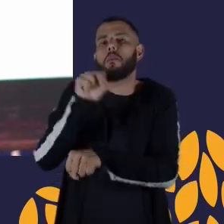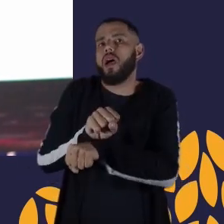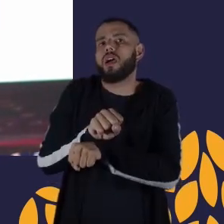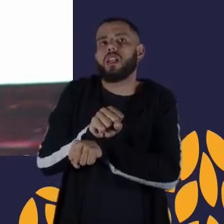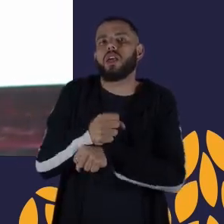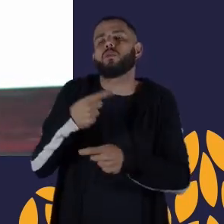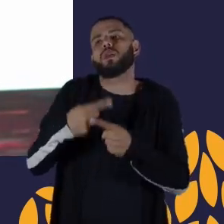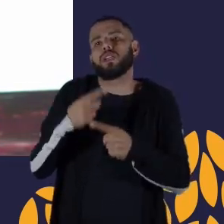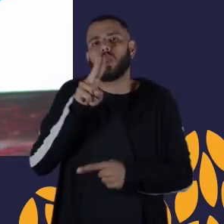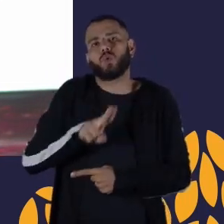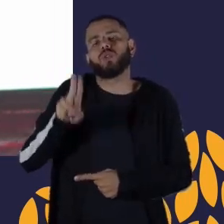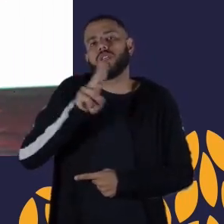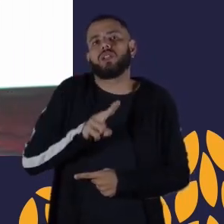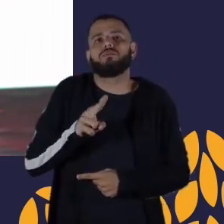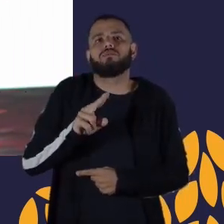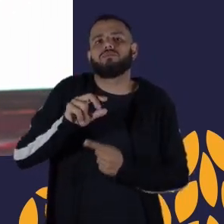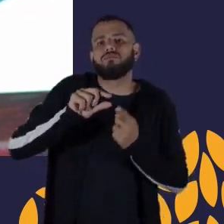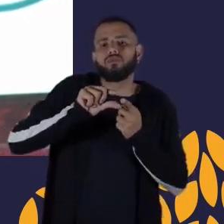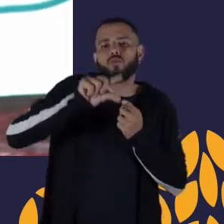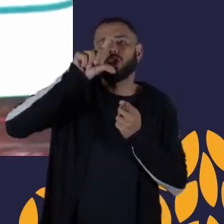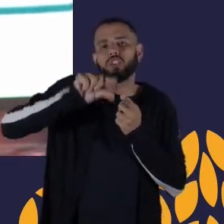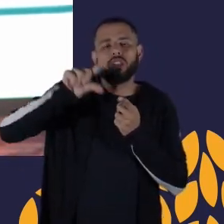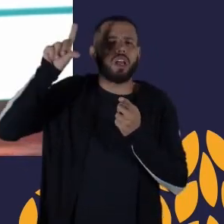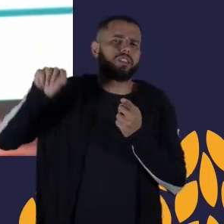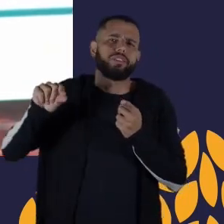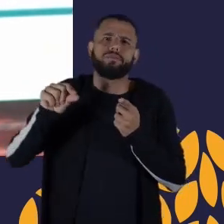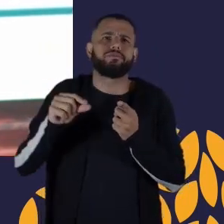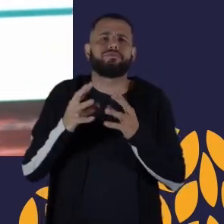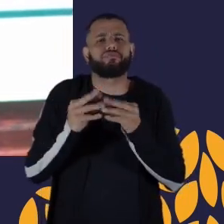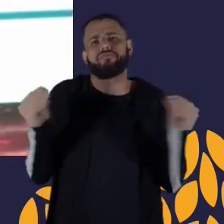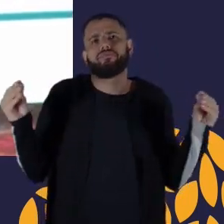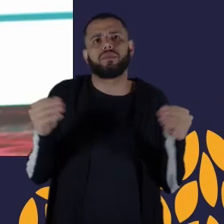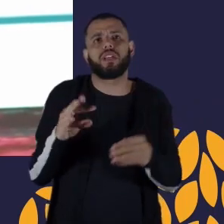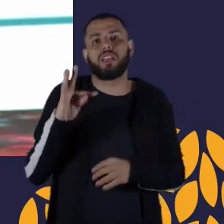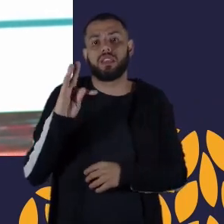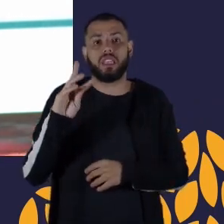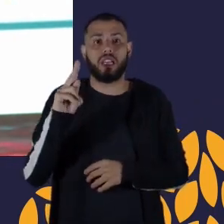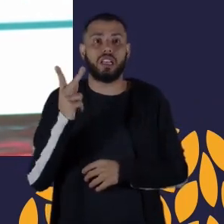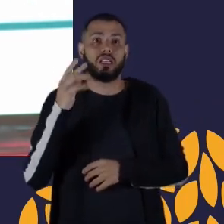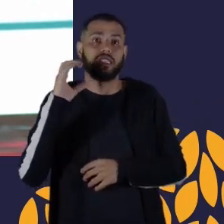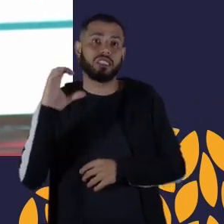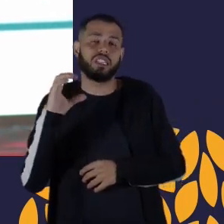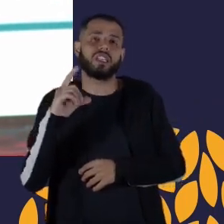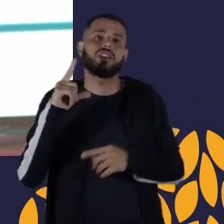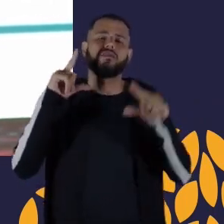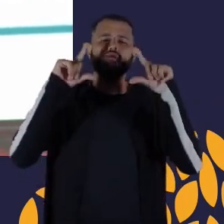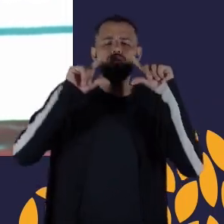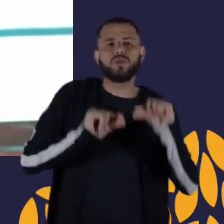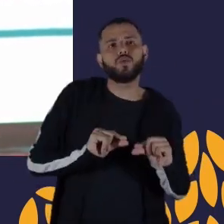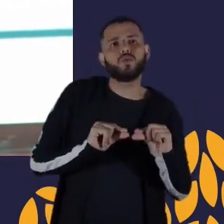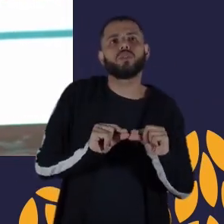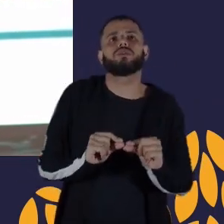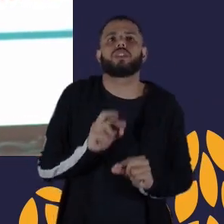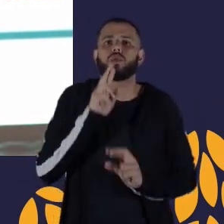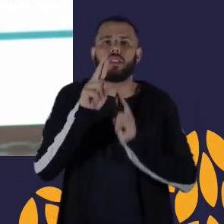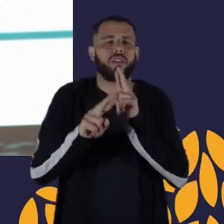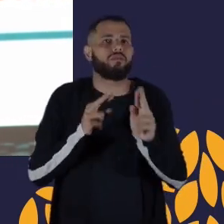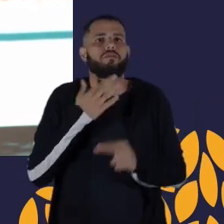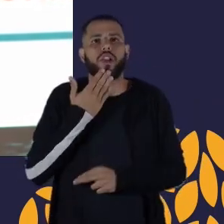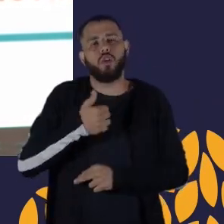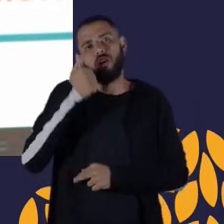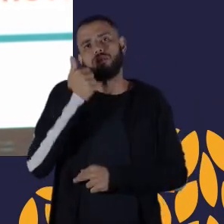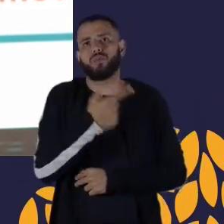são correspondentes. Ficam dependentes, a THC, diminui efeito, não tem mesmo resultado, tem que